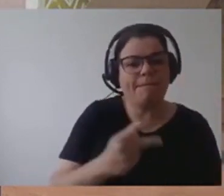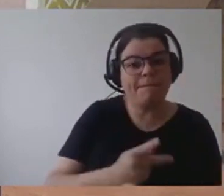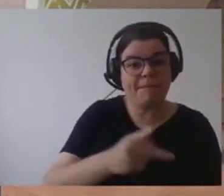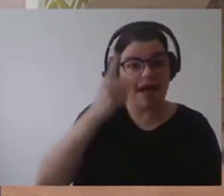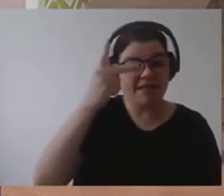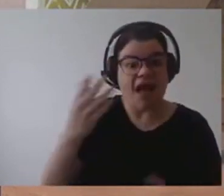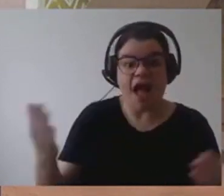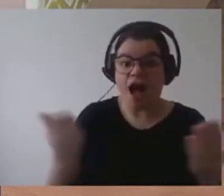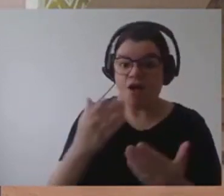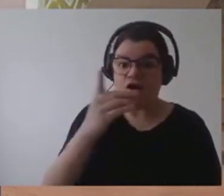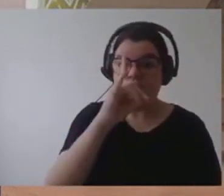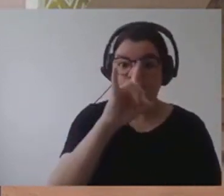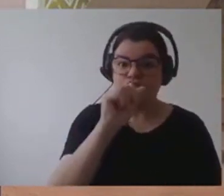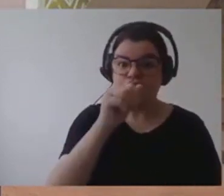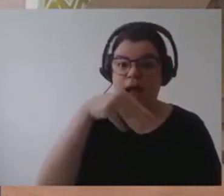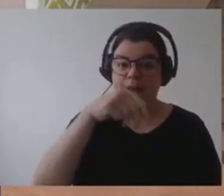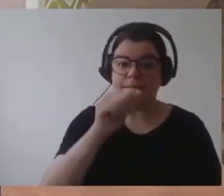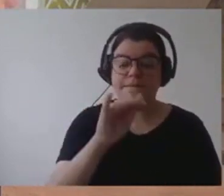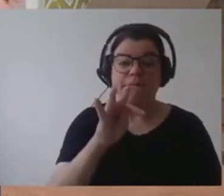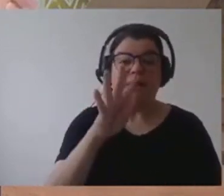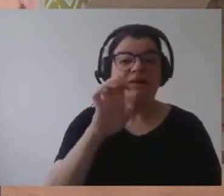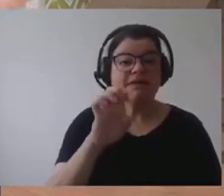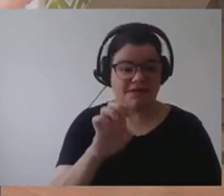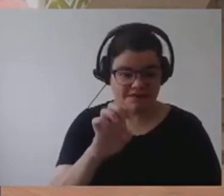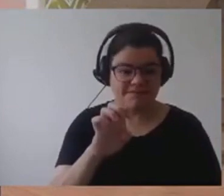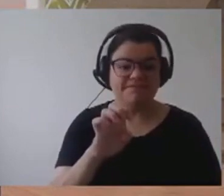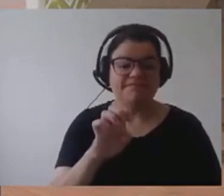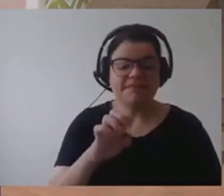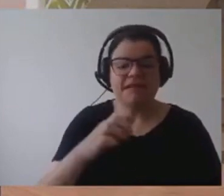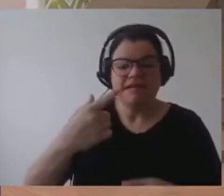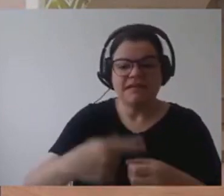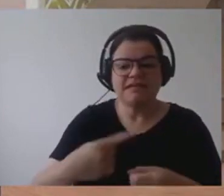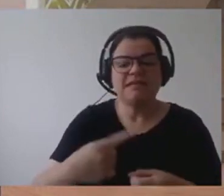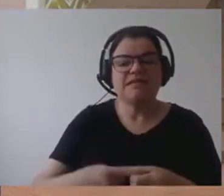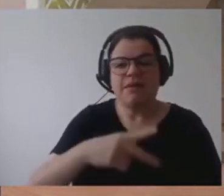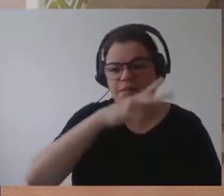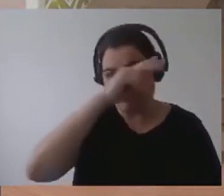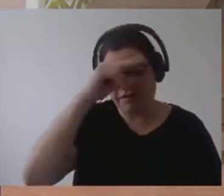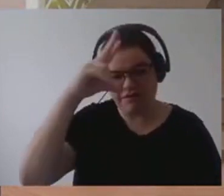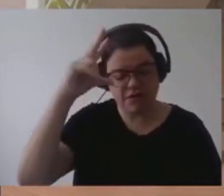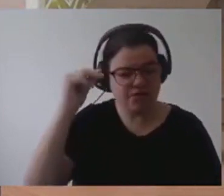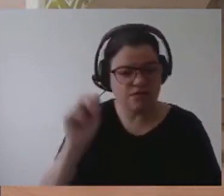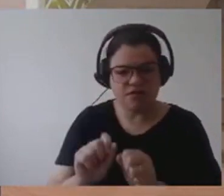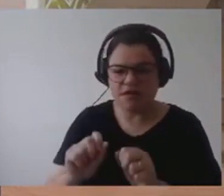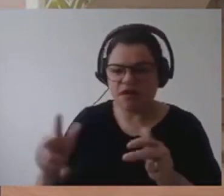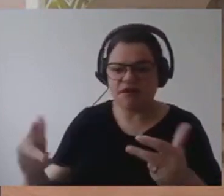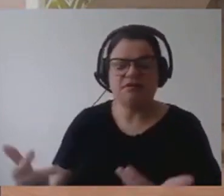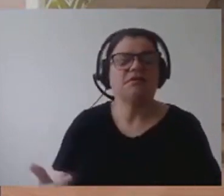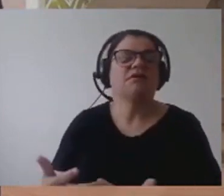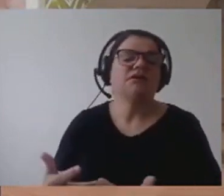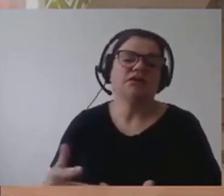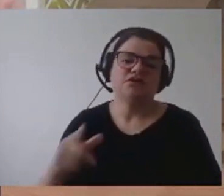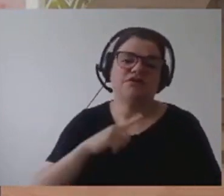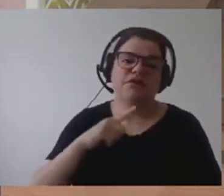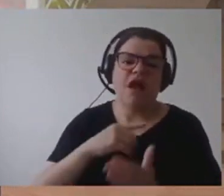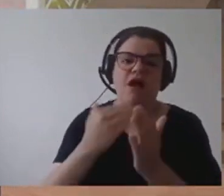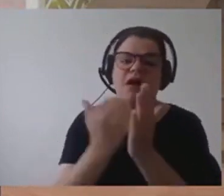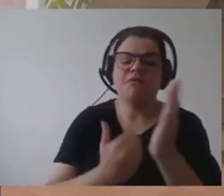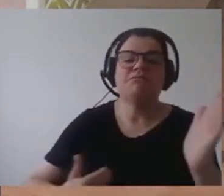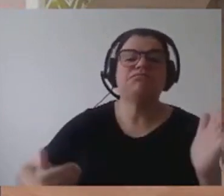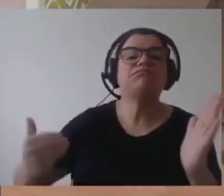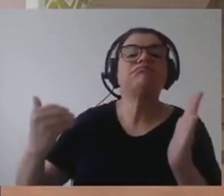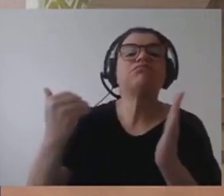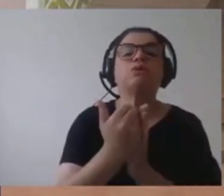única e exclusivamente para as cidades nas prefeituras e nas câmaras que obtiverem índices acima